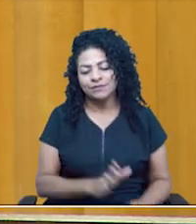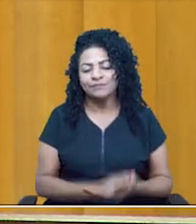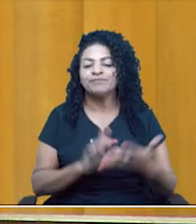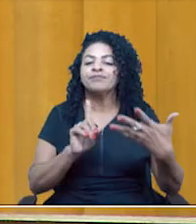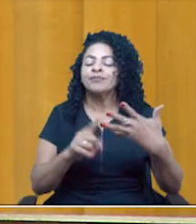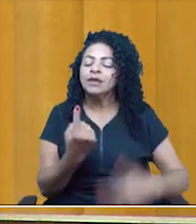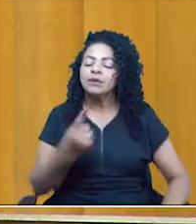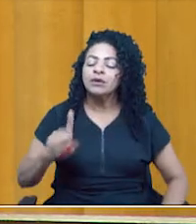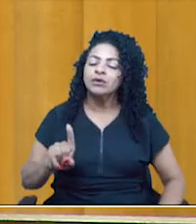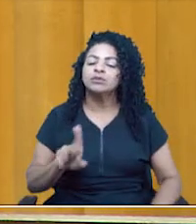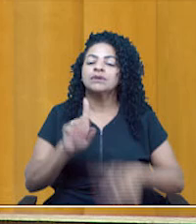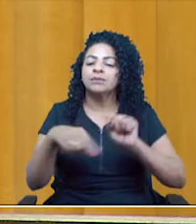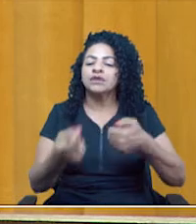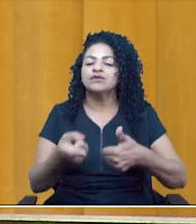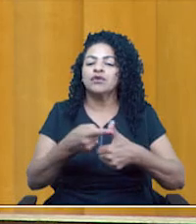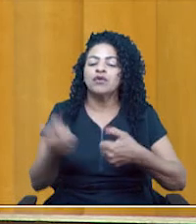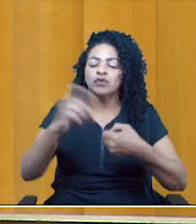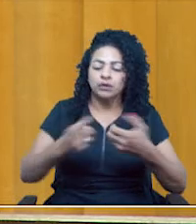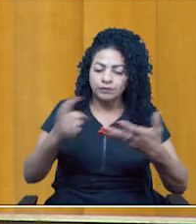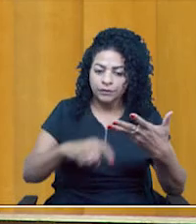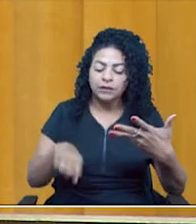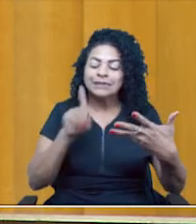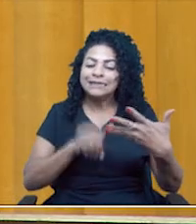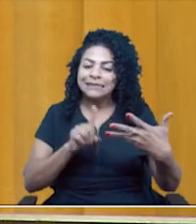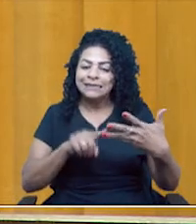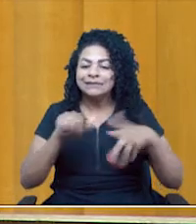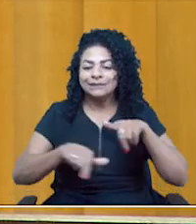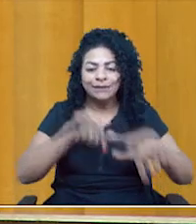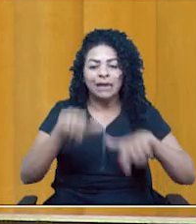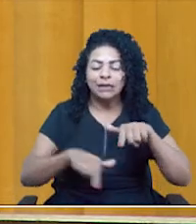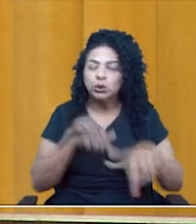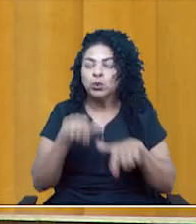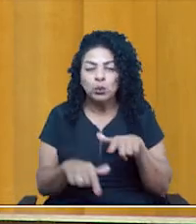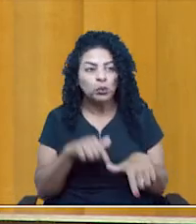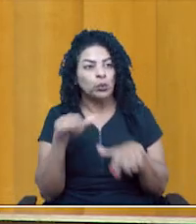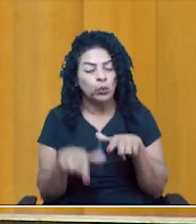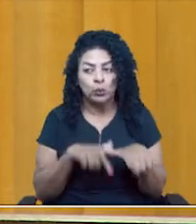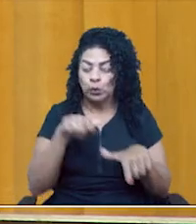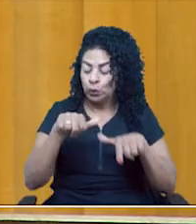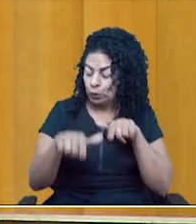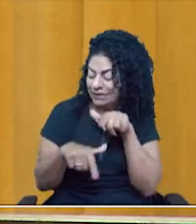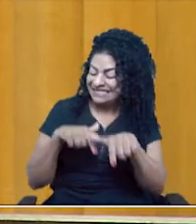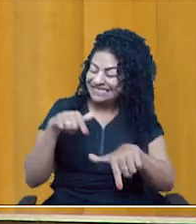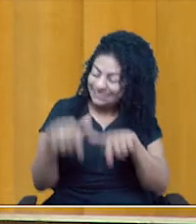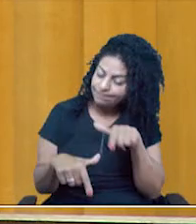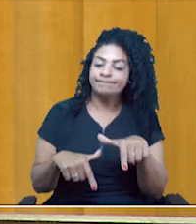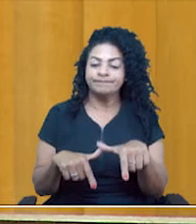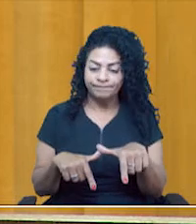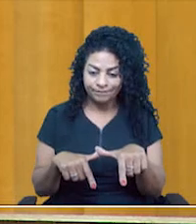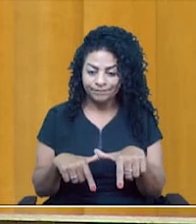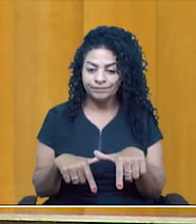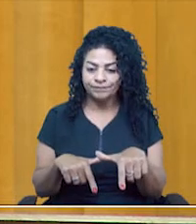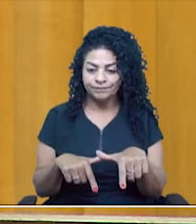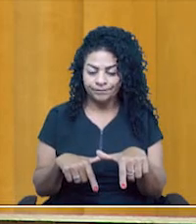uma, é o trabalho excessivo. Ok, que novidade, né? é excessivo e que vai crescer